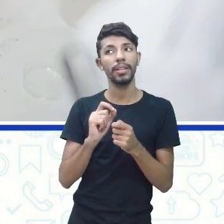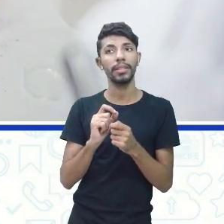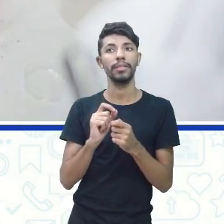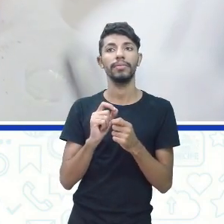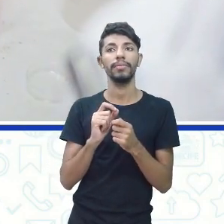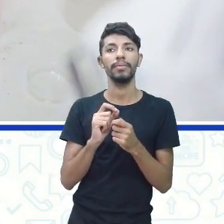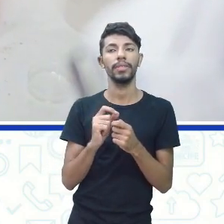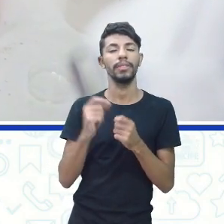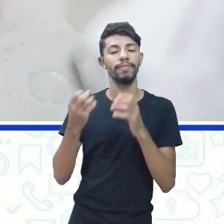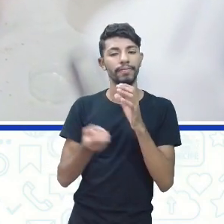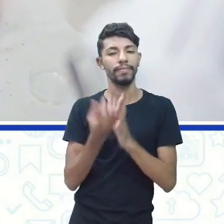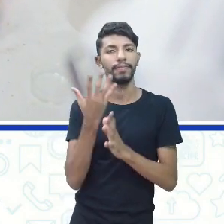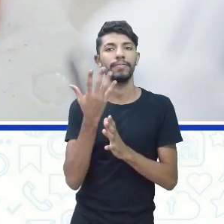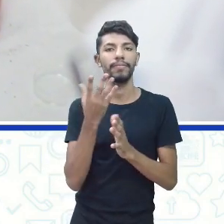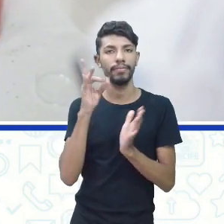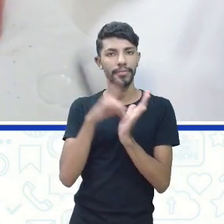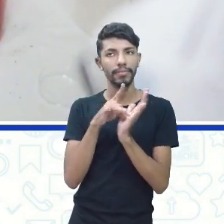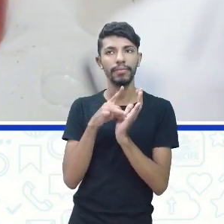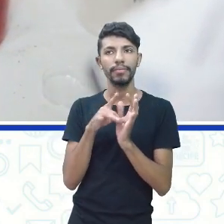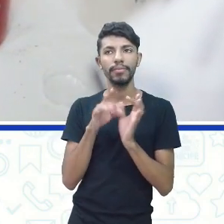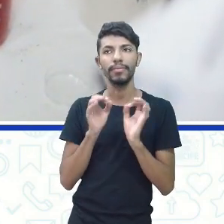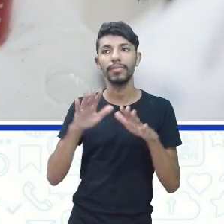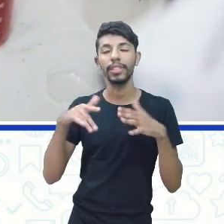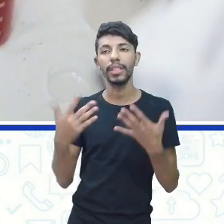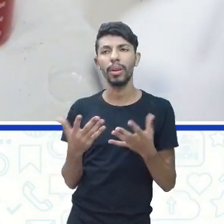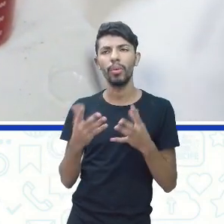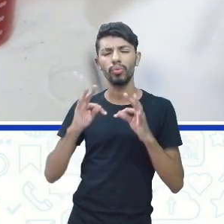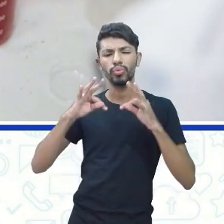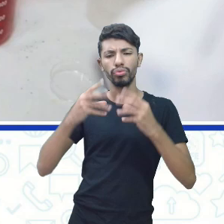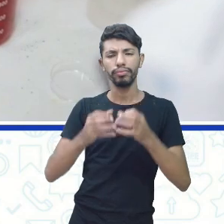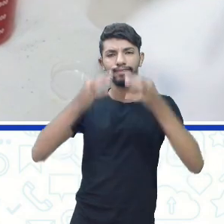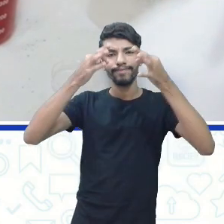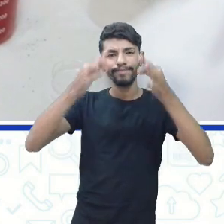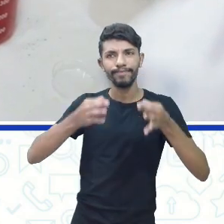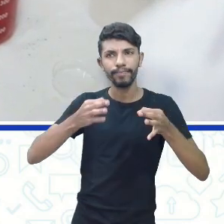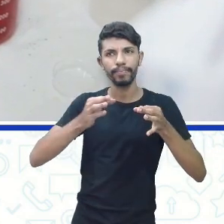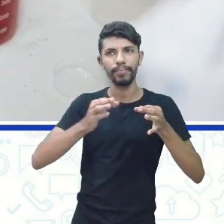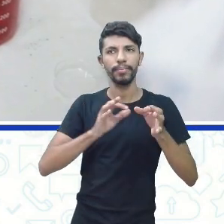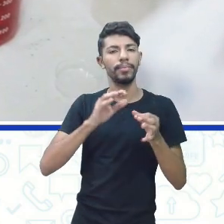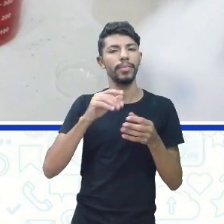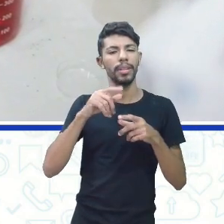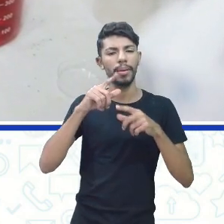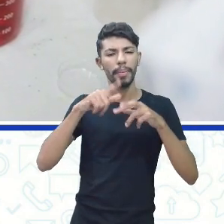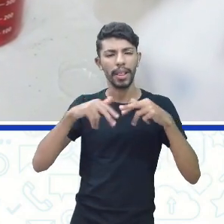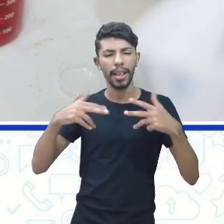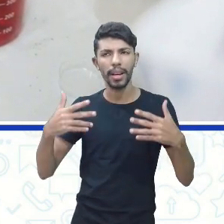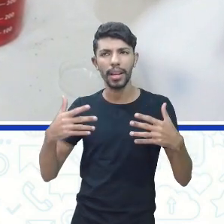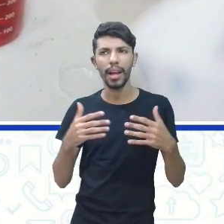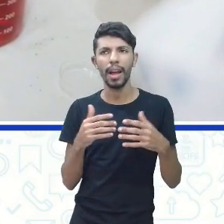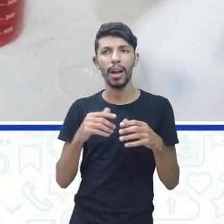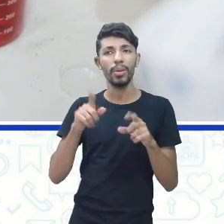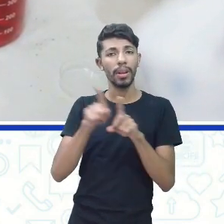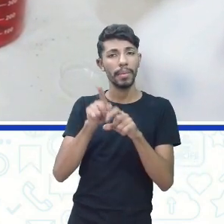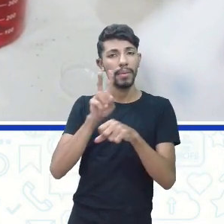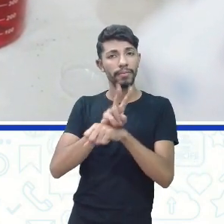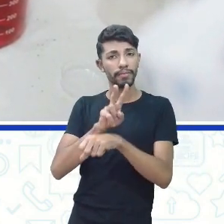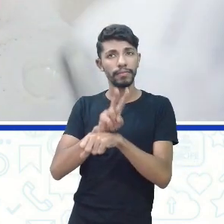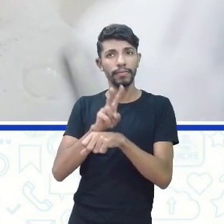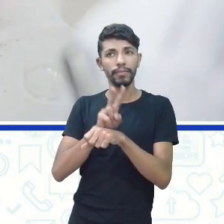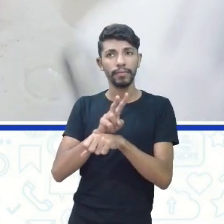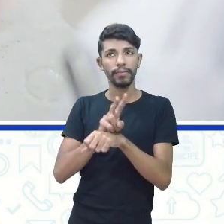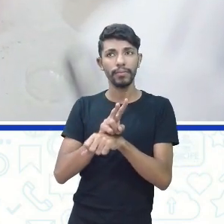de fato produzidos, né? Então, tudo é muito medido, os equipamentos, né? Vejam aí a proteção